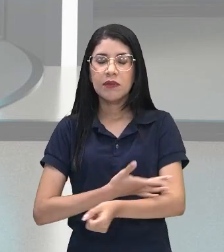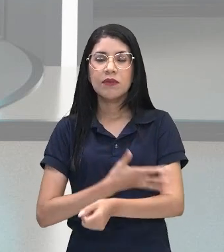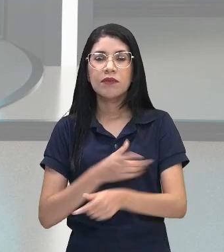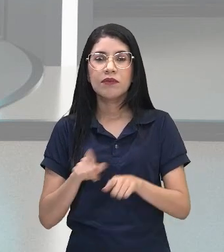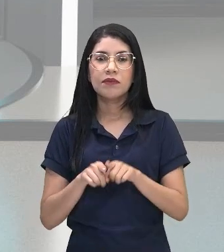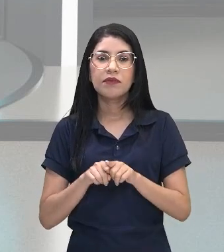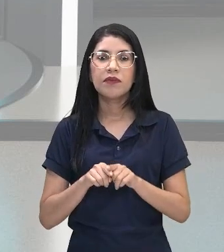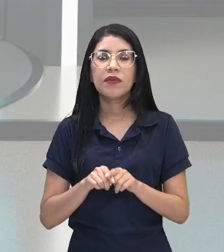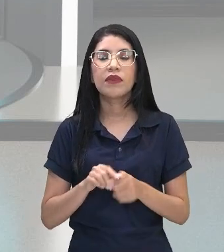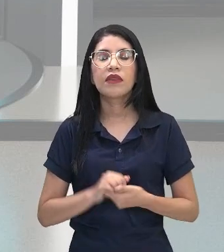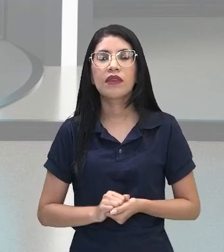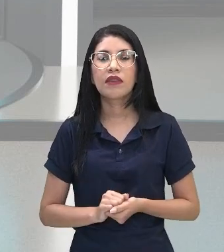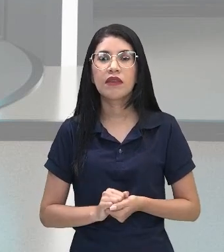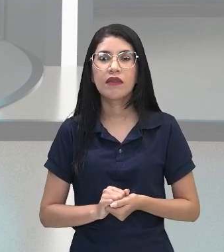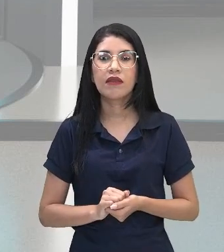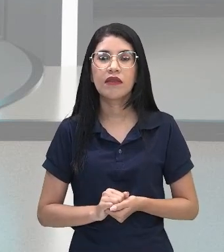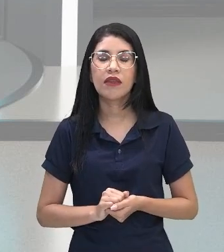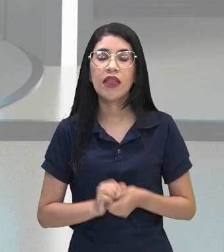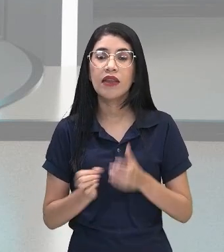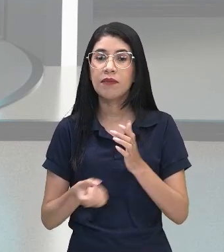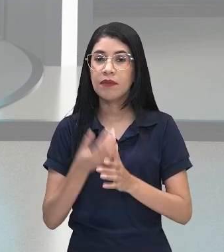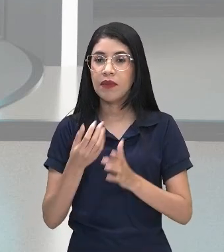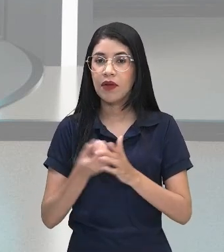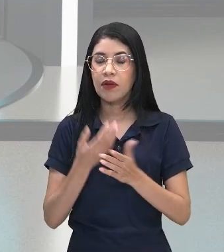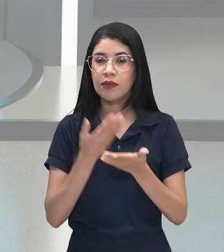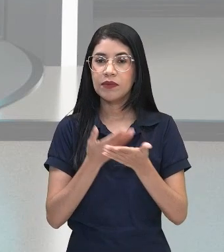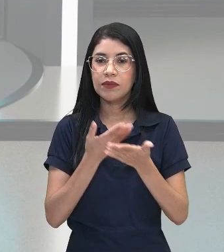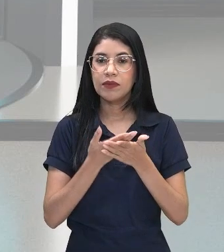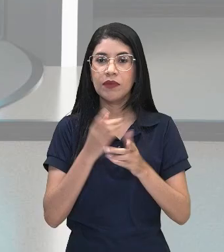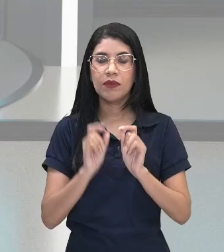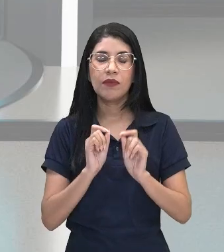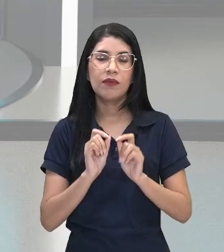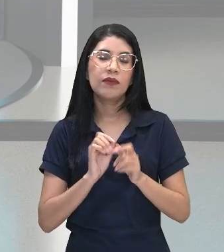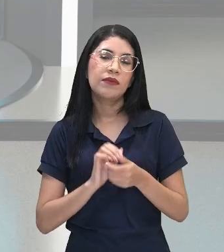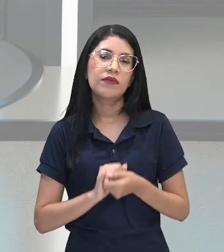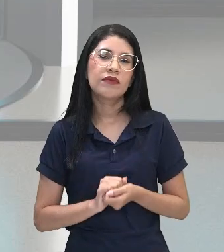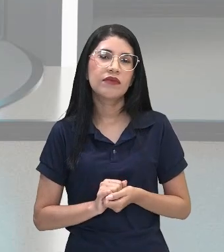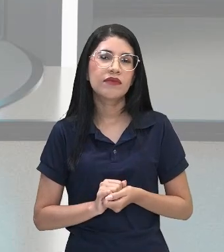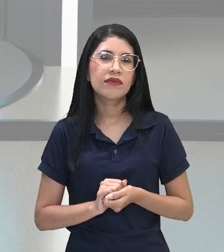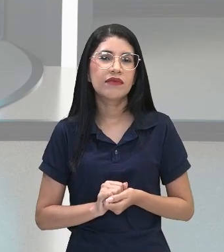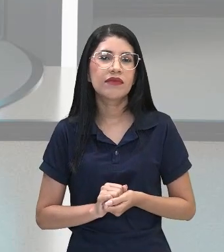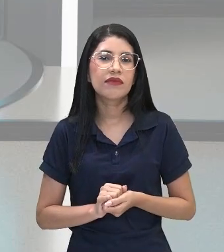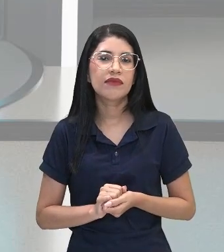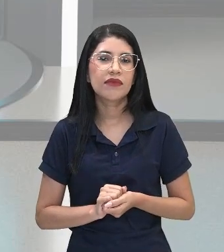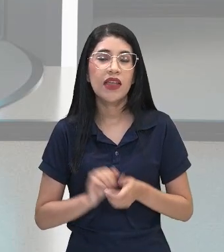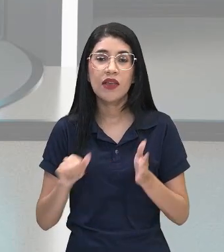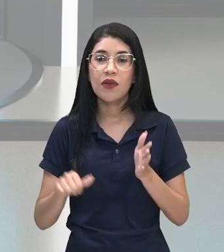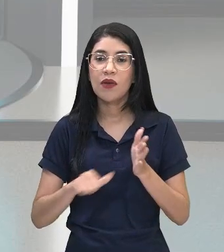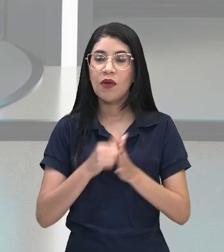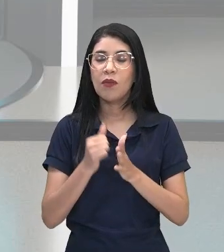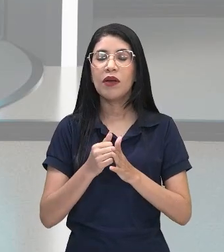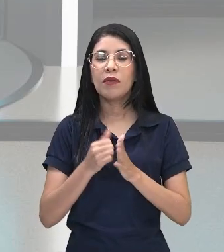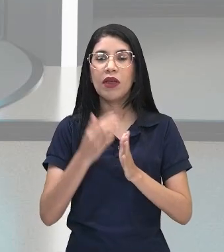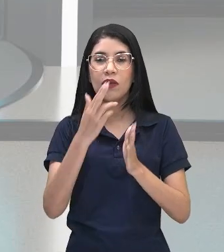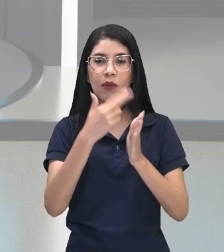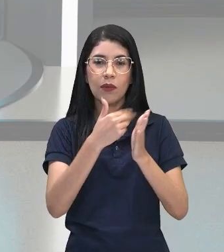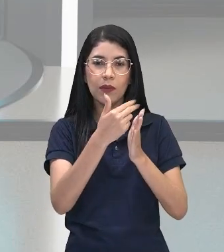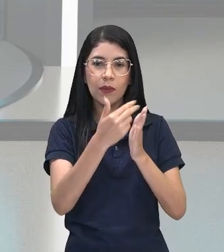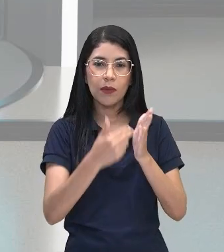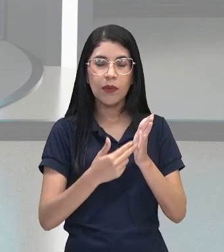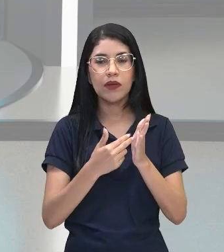artista plástico russo que desenvolveu estudos não figurativos, sendo por isso considerado o primeiro pintor ocidental a produzir uma